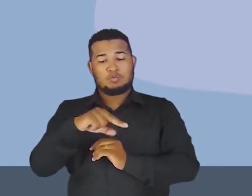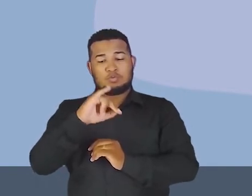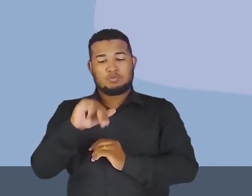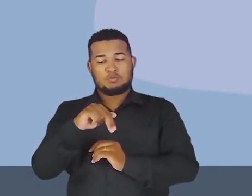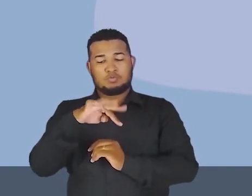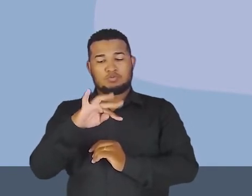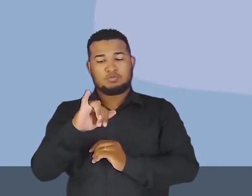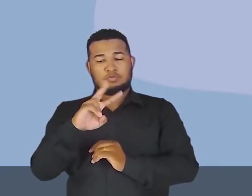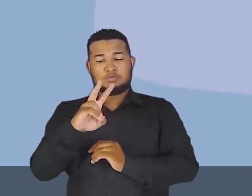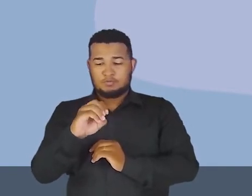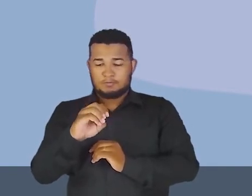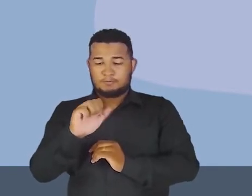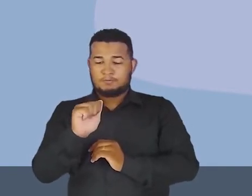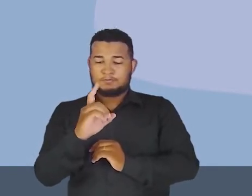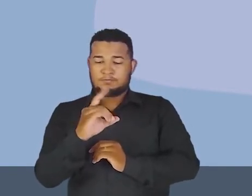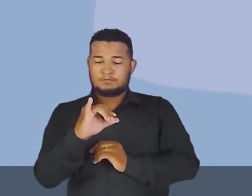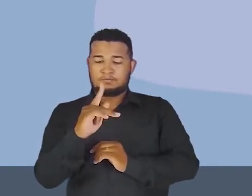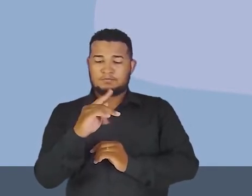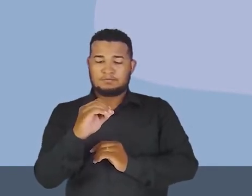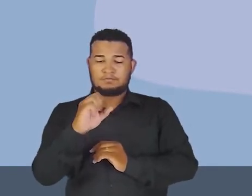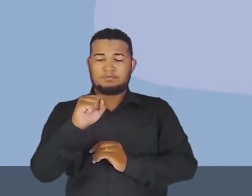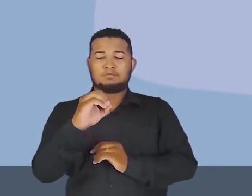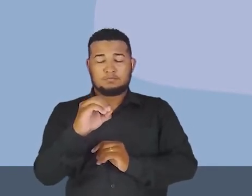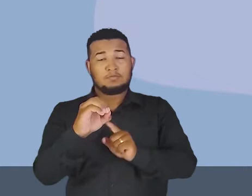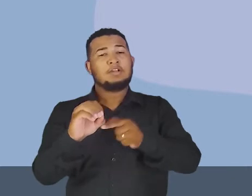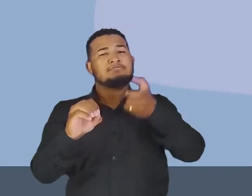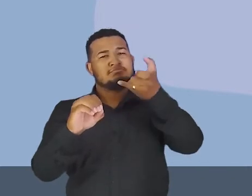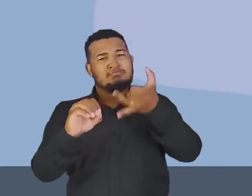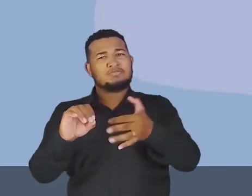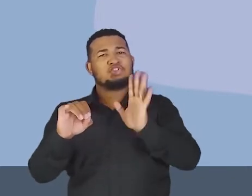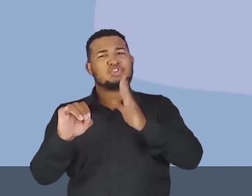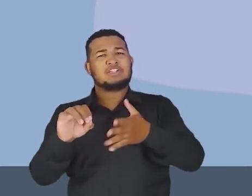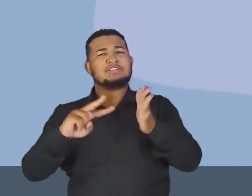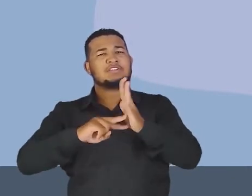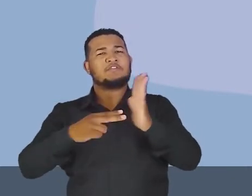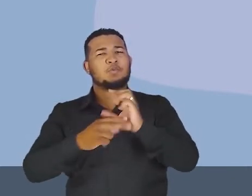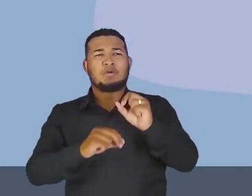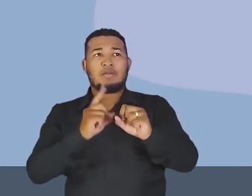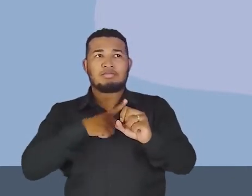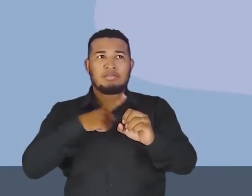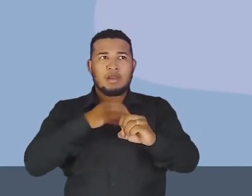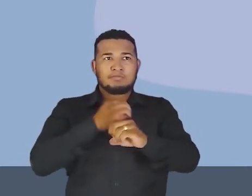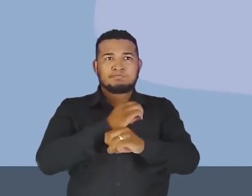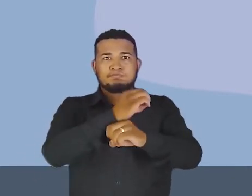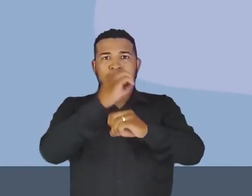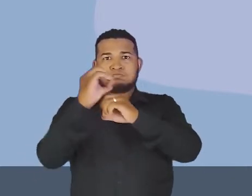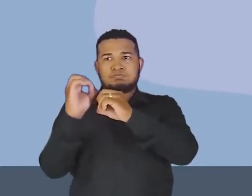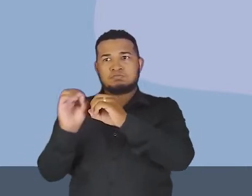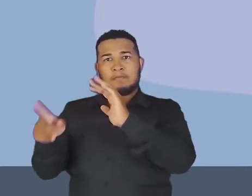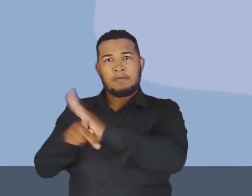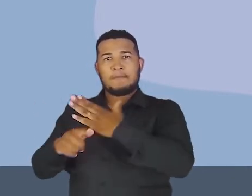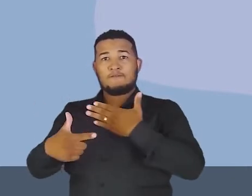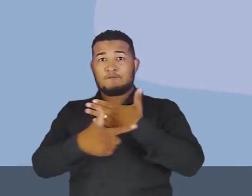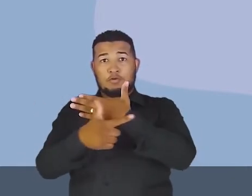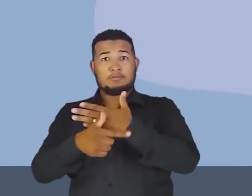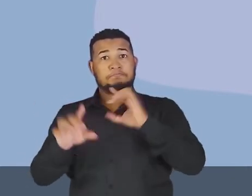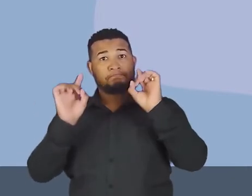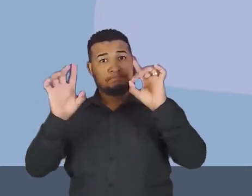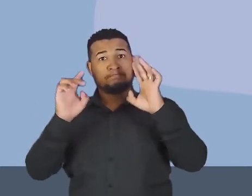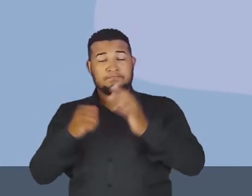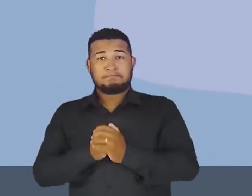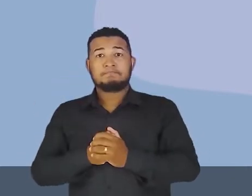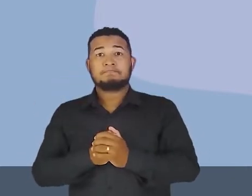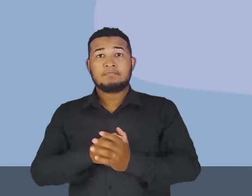conjuntivo adiposo. Eu já apresentei para você e falei que um tecido é um conjunto de células que possuem uma função. Os animais,